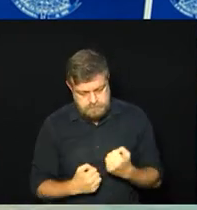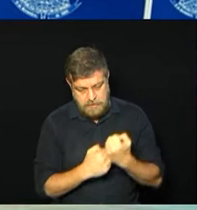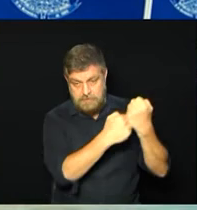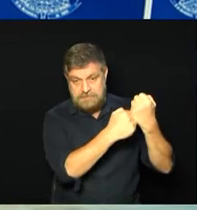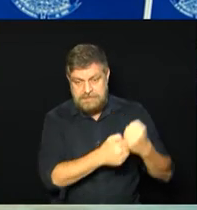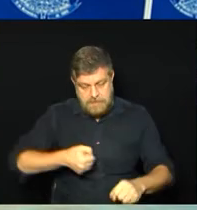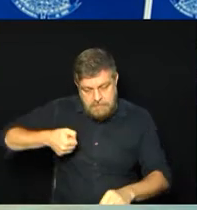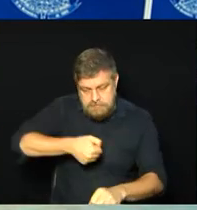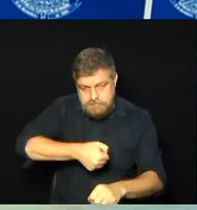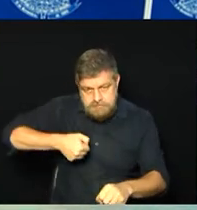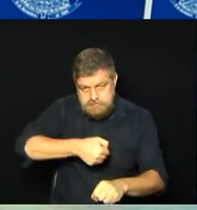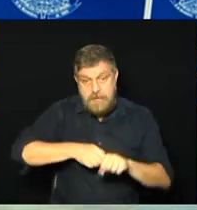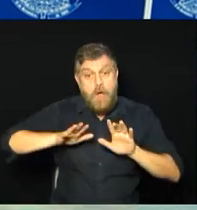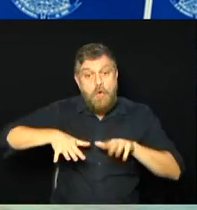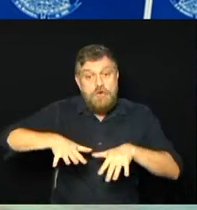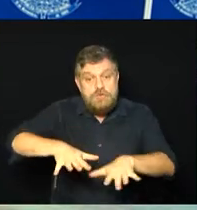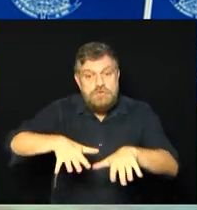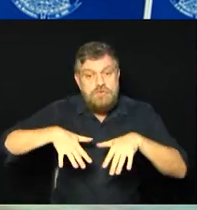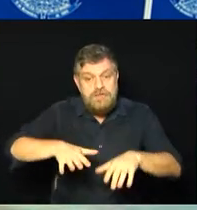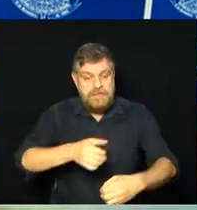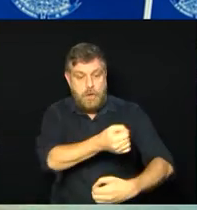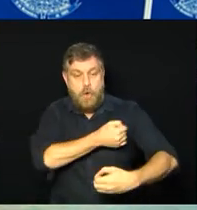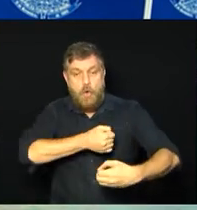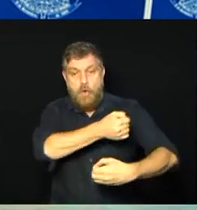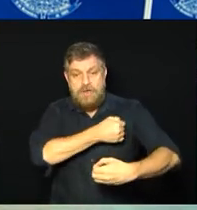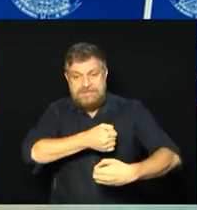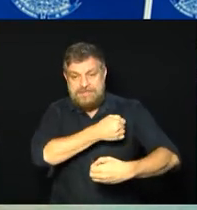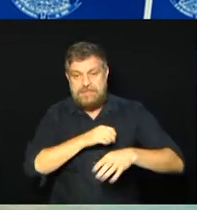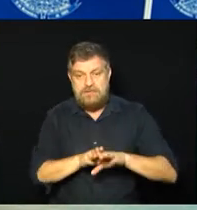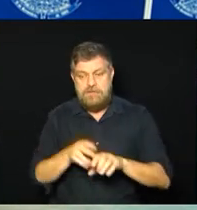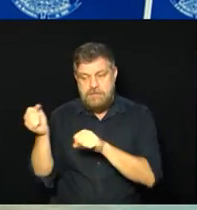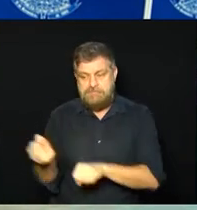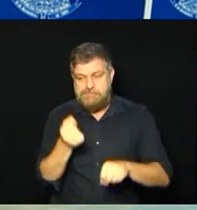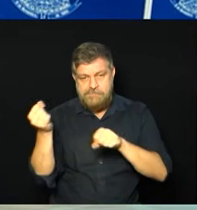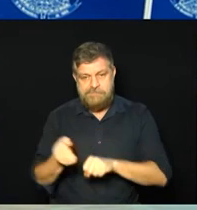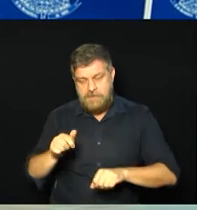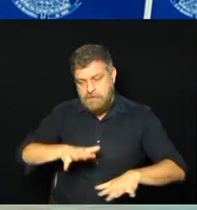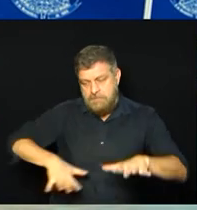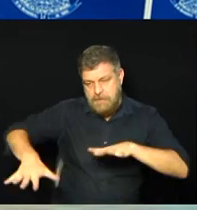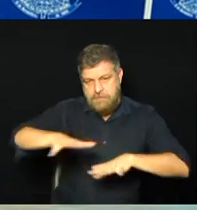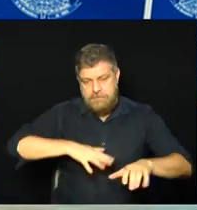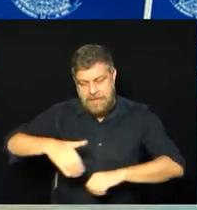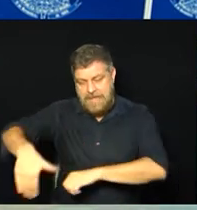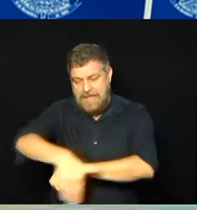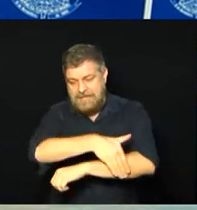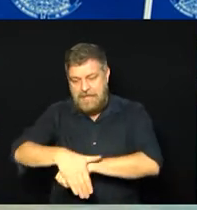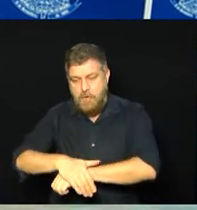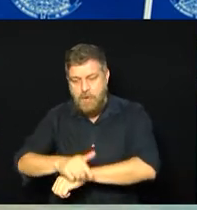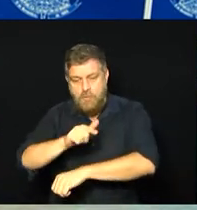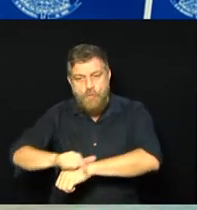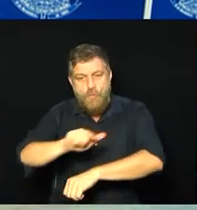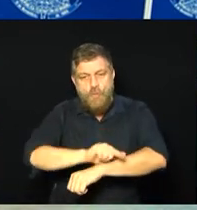marceneiro, costureira, cozinheiro, faxineiro, gari, mestre de